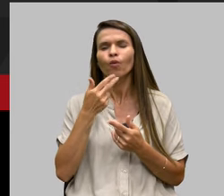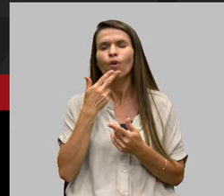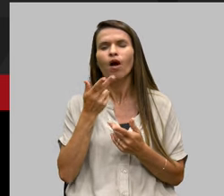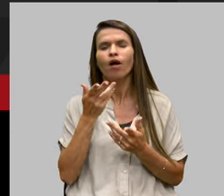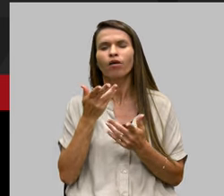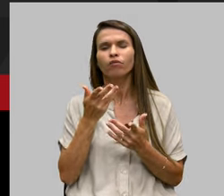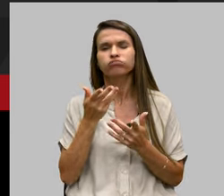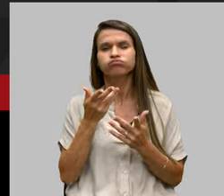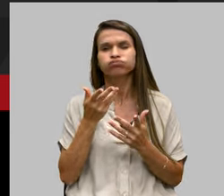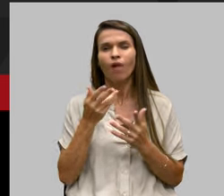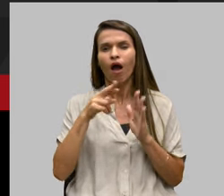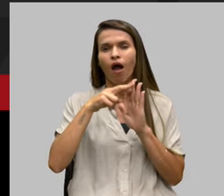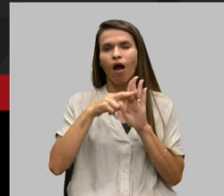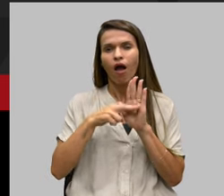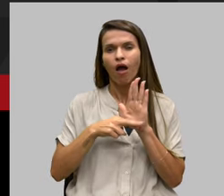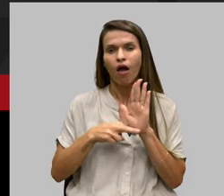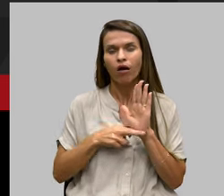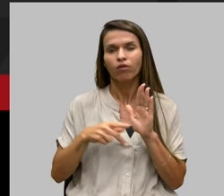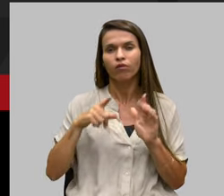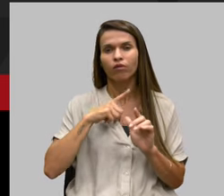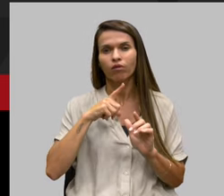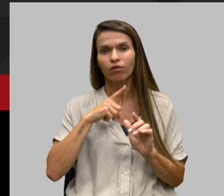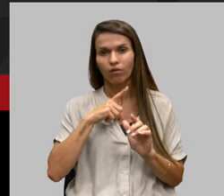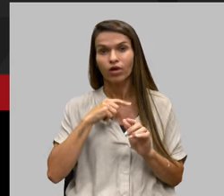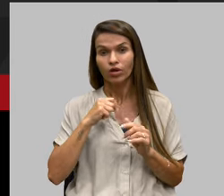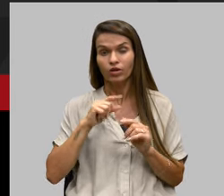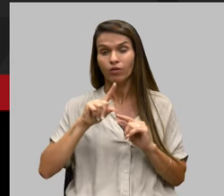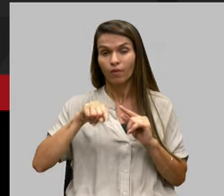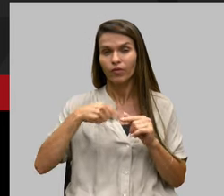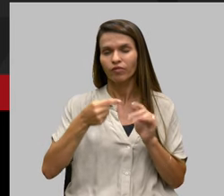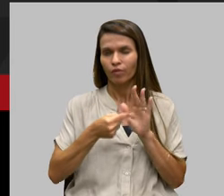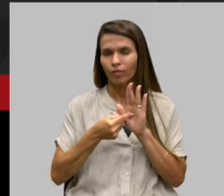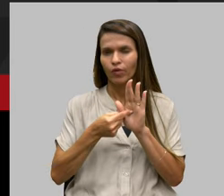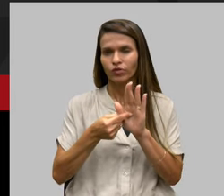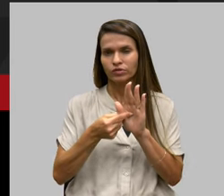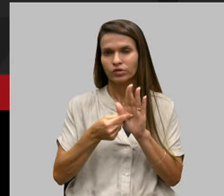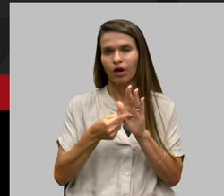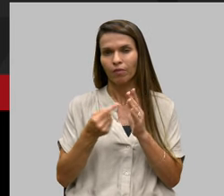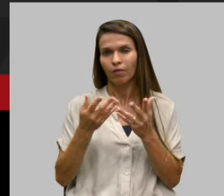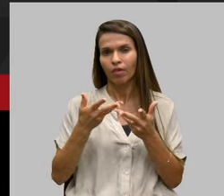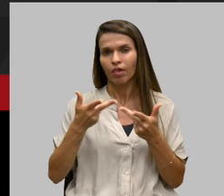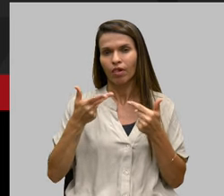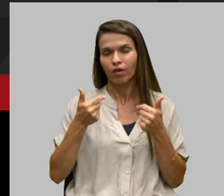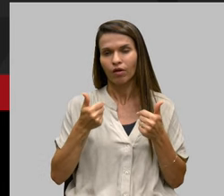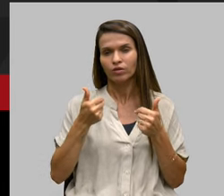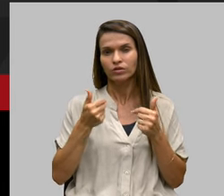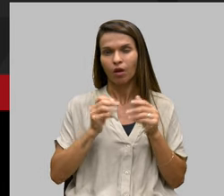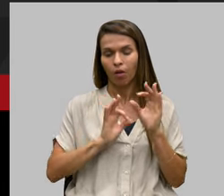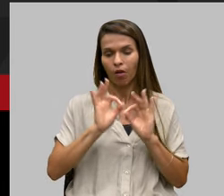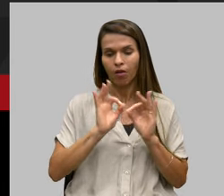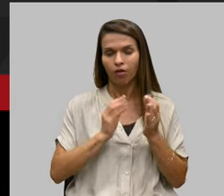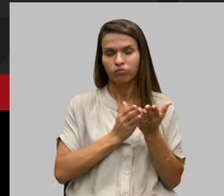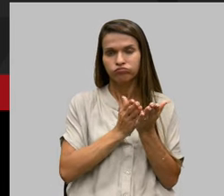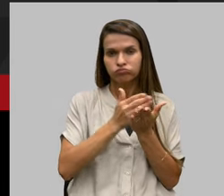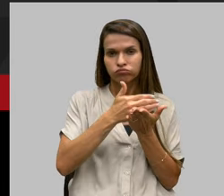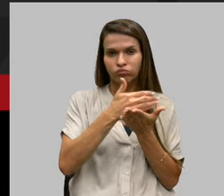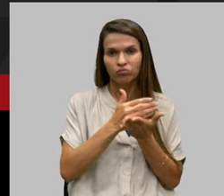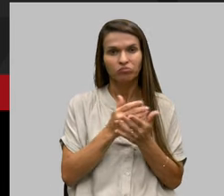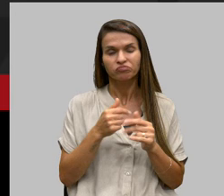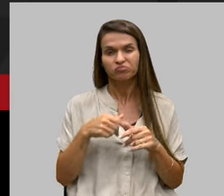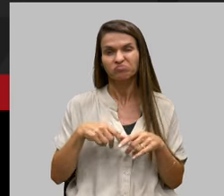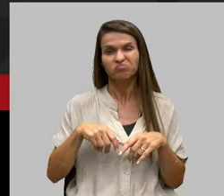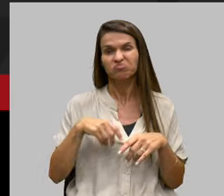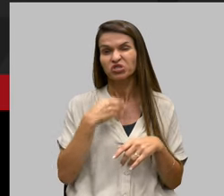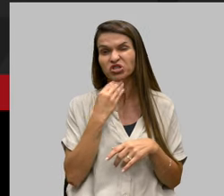vezes ele possui um plano de equacionamento e eu vou trazer isso logo mais como alguns cases que esse plano de equacionamento Pode não ter viabilidade futura então é uma